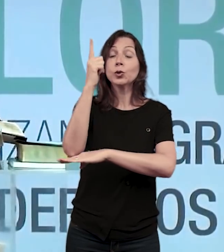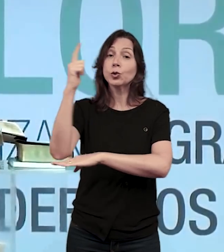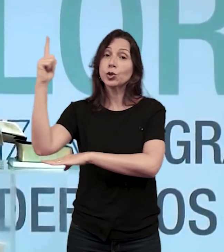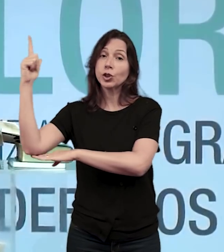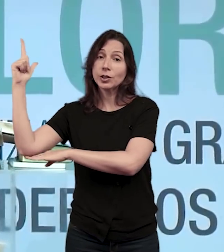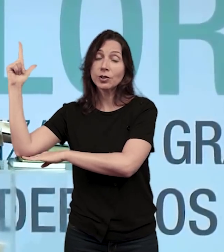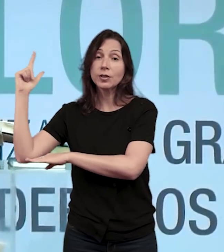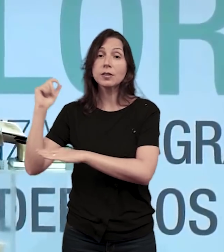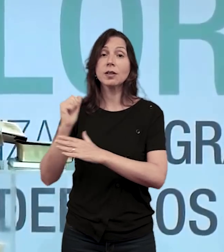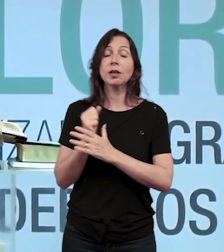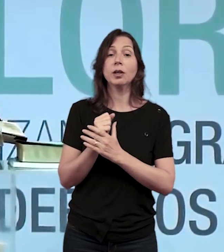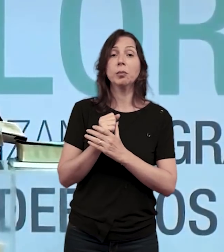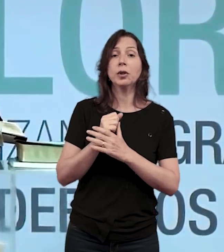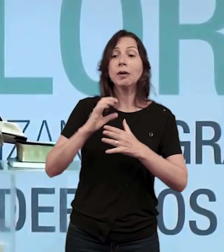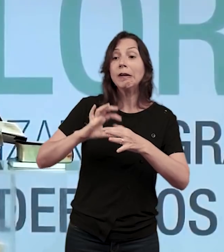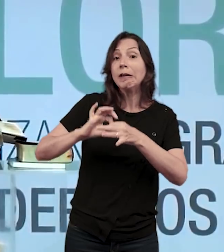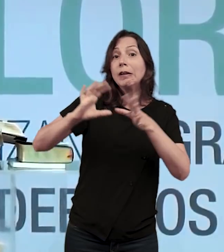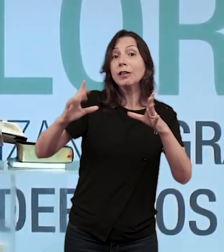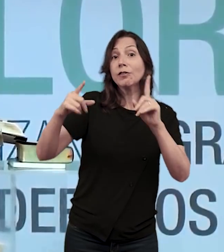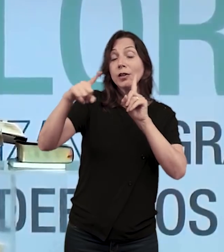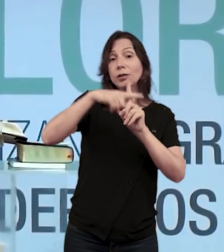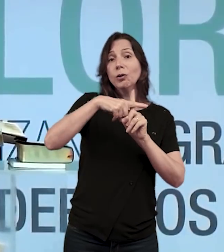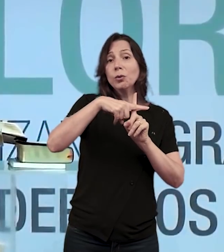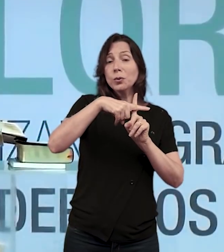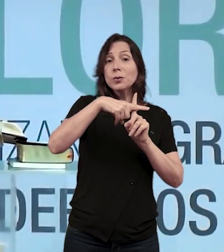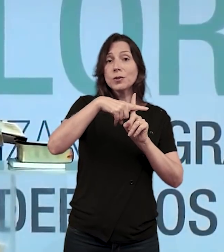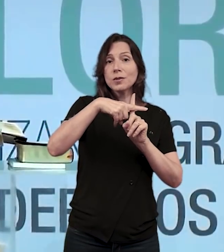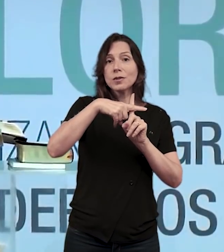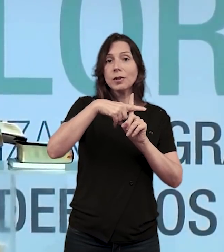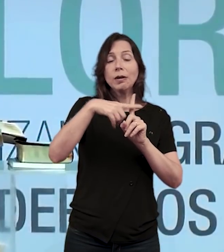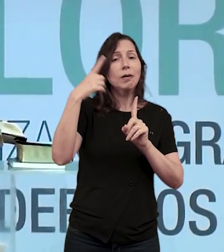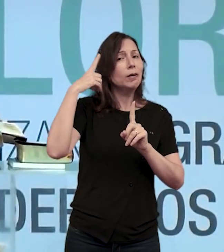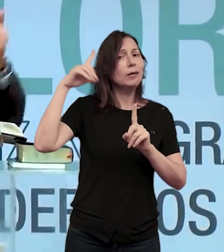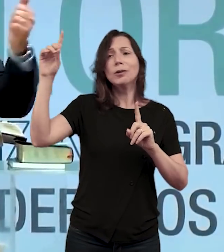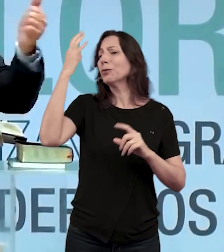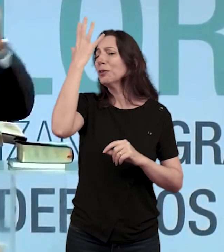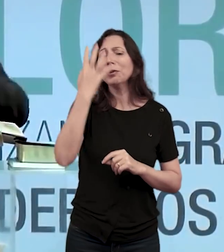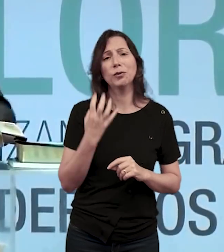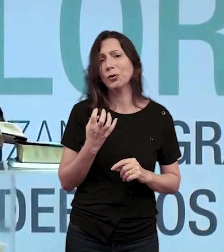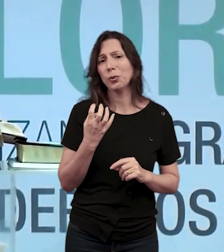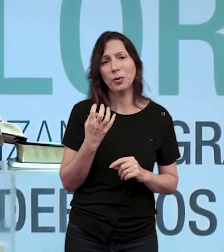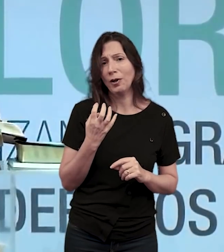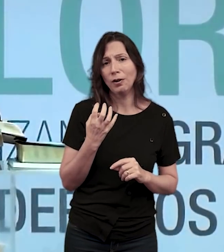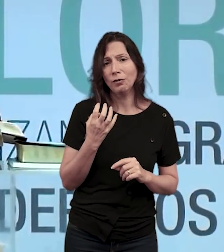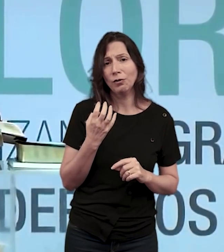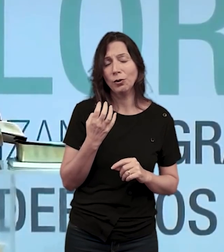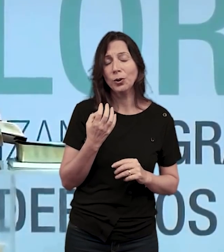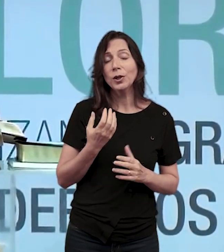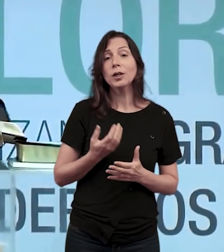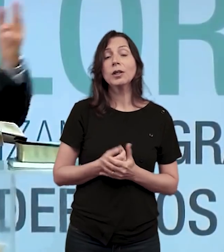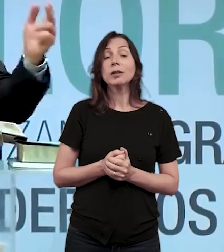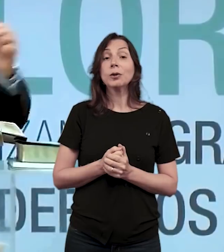Eu gostaria de dizer para você, que talvez está passando por alguma luta, noite sem dormir, coração